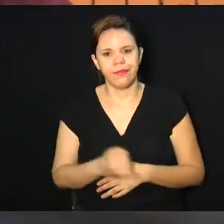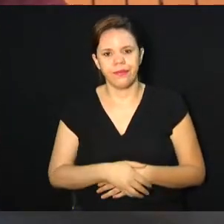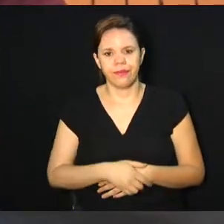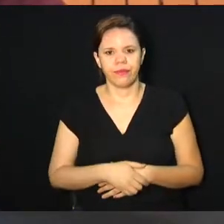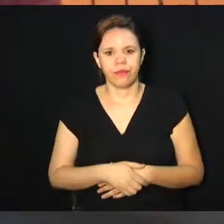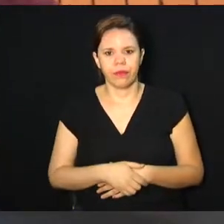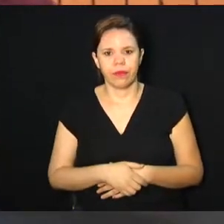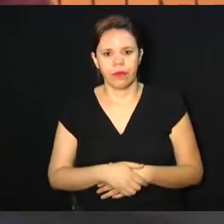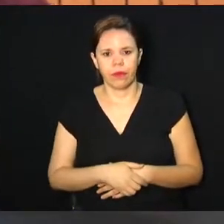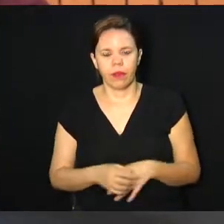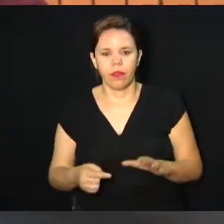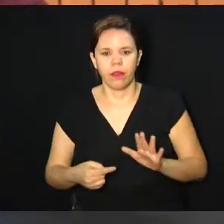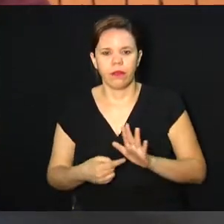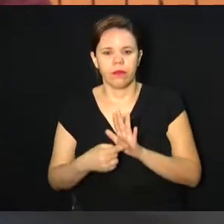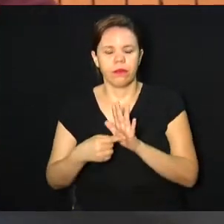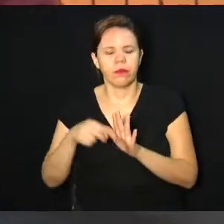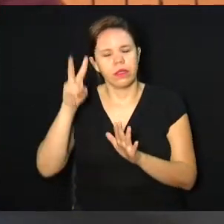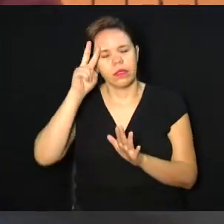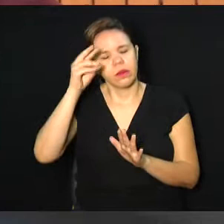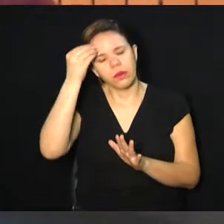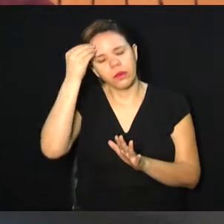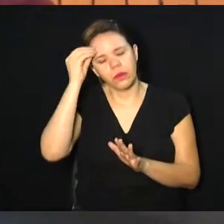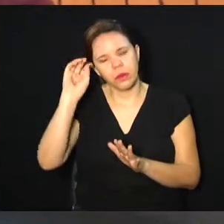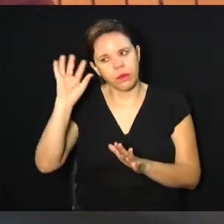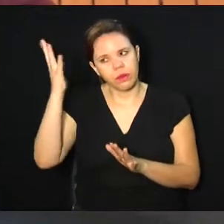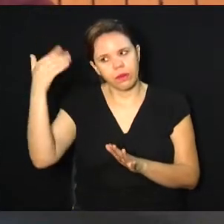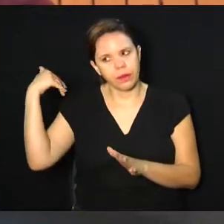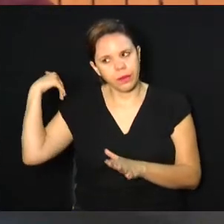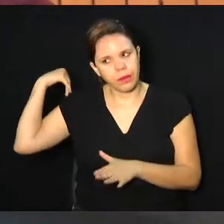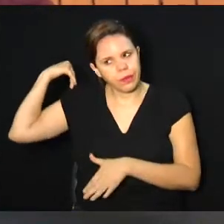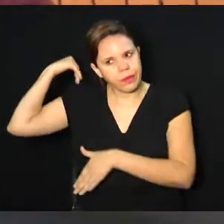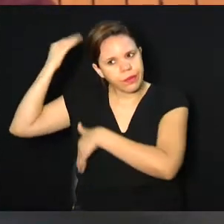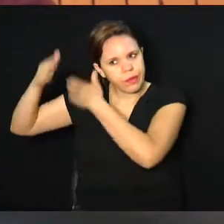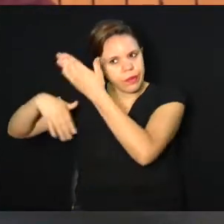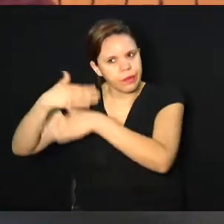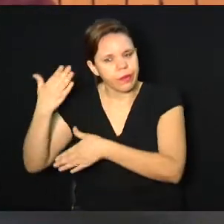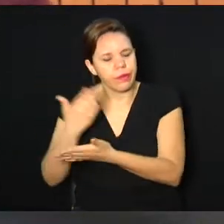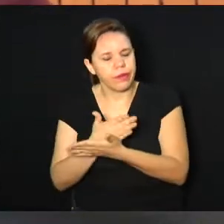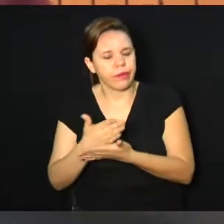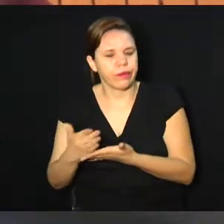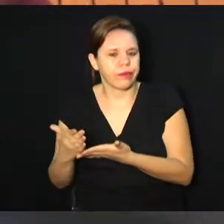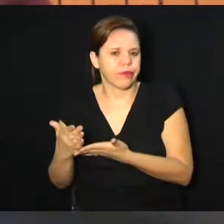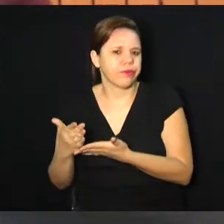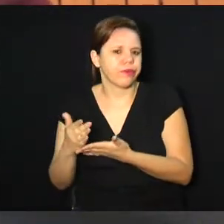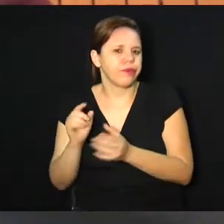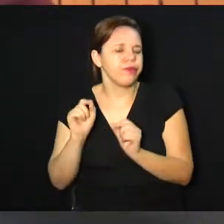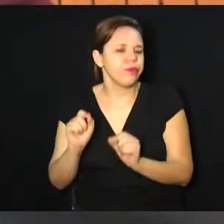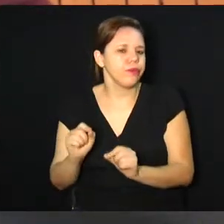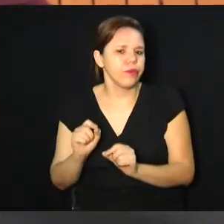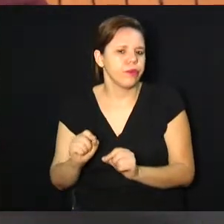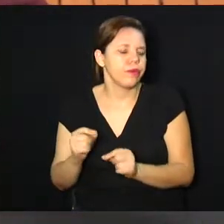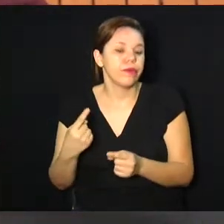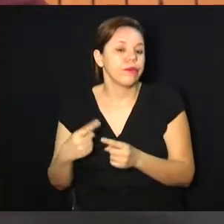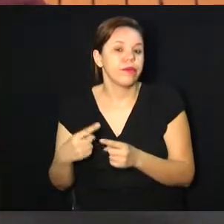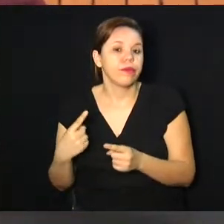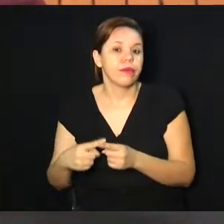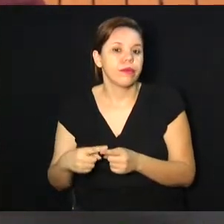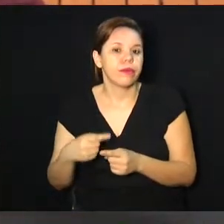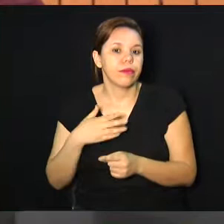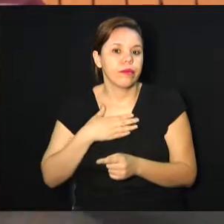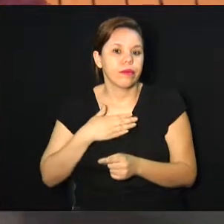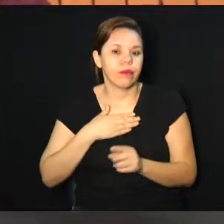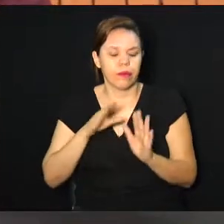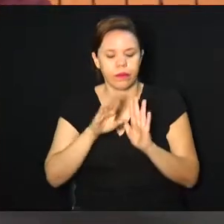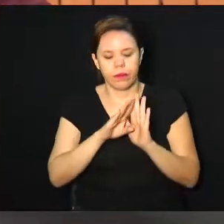um resgate histórico antes, uma pequena introdução do porquê que a Minha Campinas está